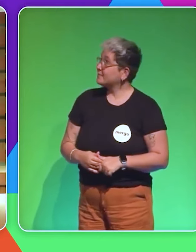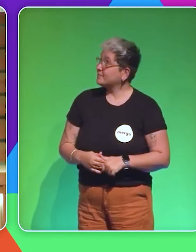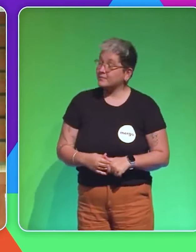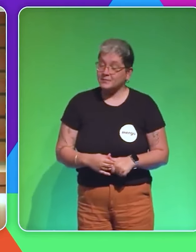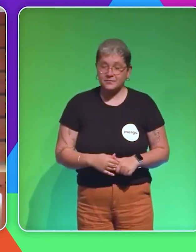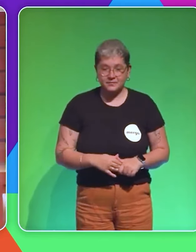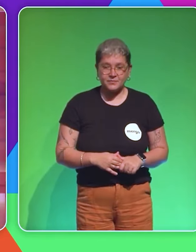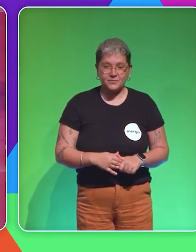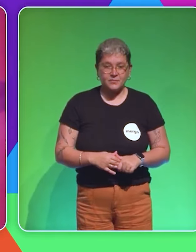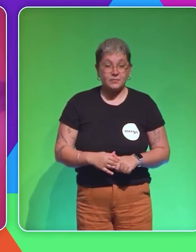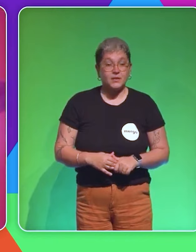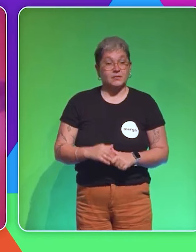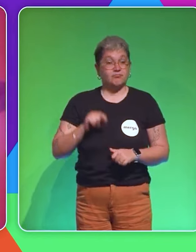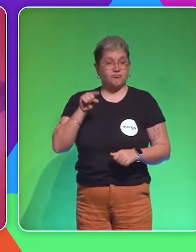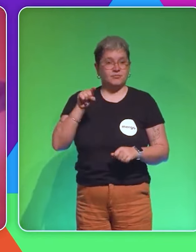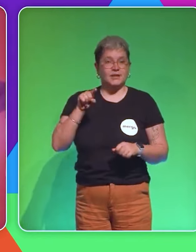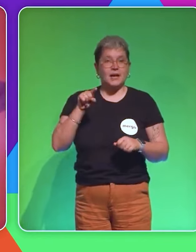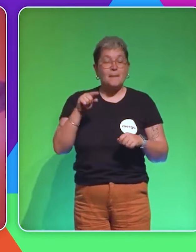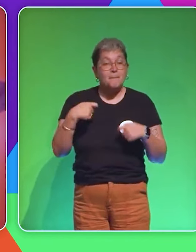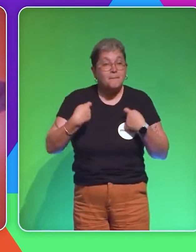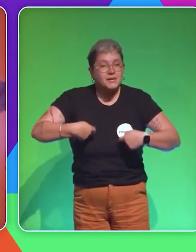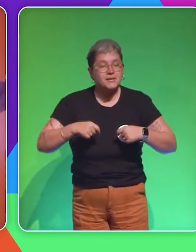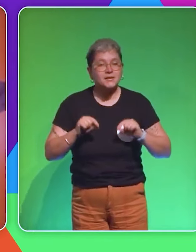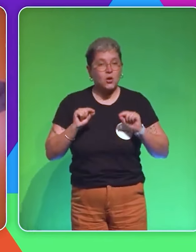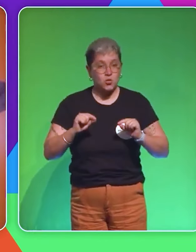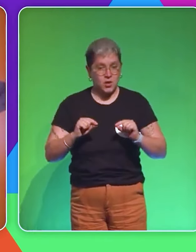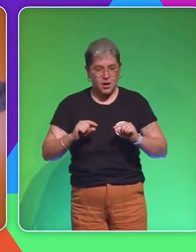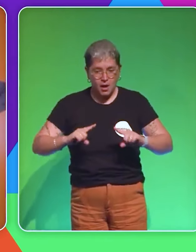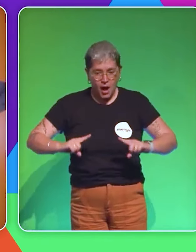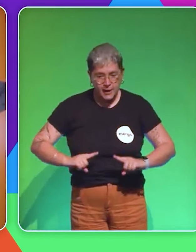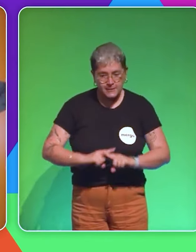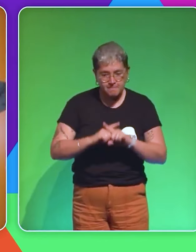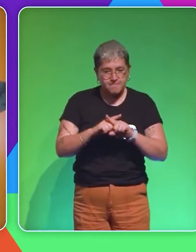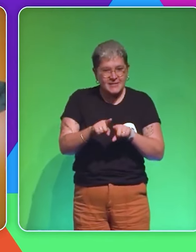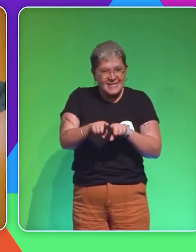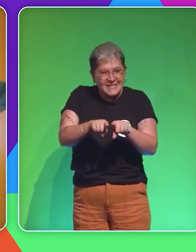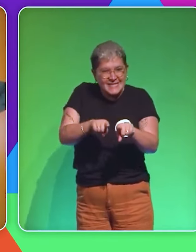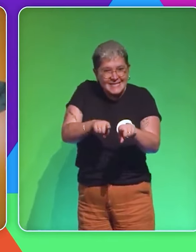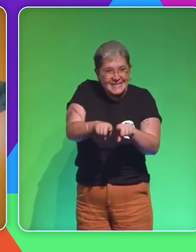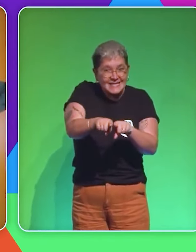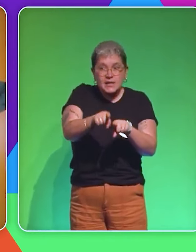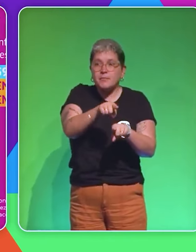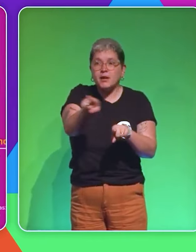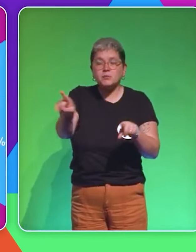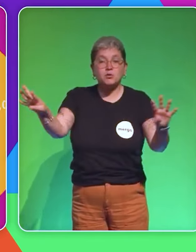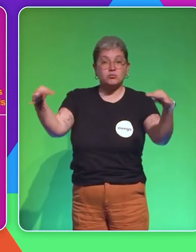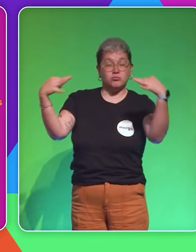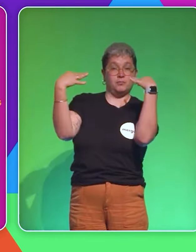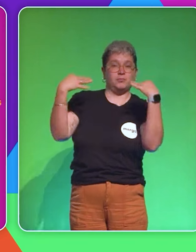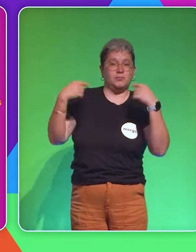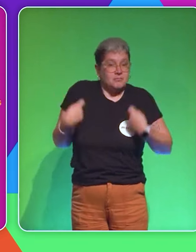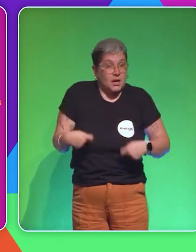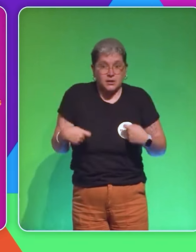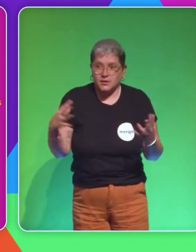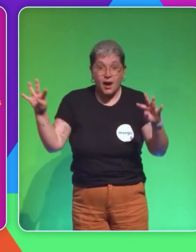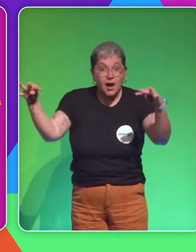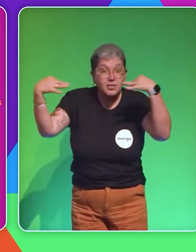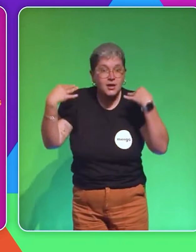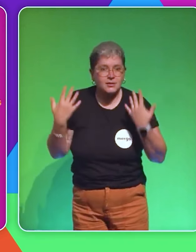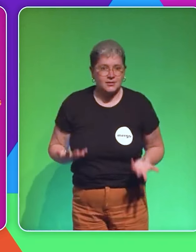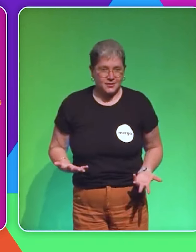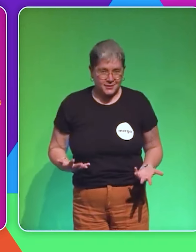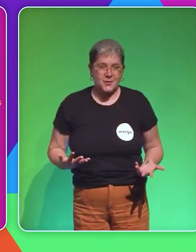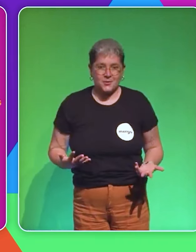eh tudo se trata por uma corrida por atenção a gente tá nessa corrida louca por atenção é isso